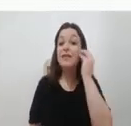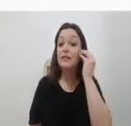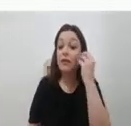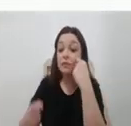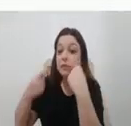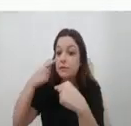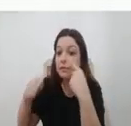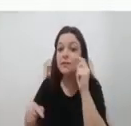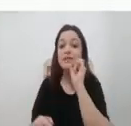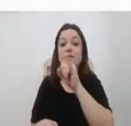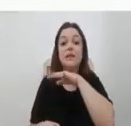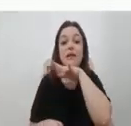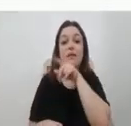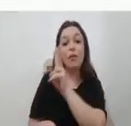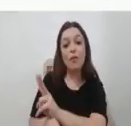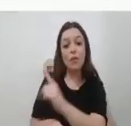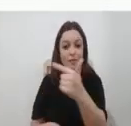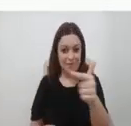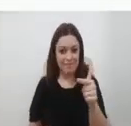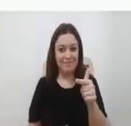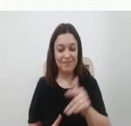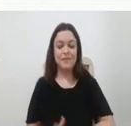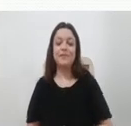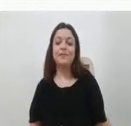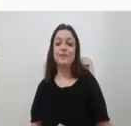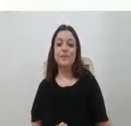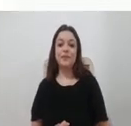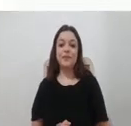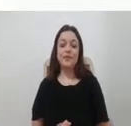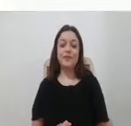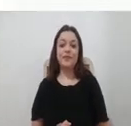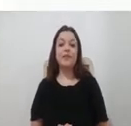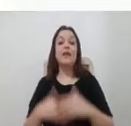vocês para tentar fazer o diagnóstico de maus tratos.